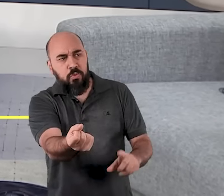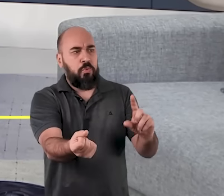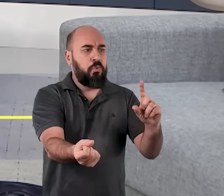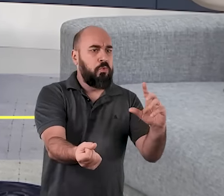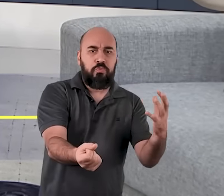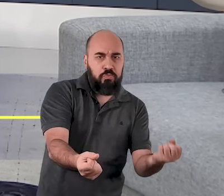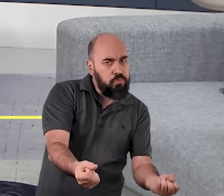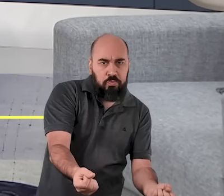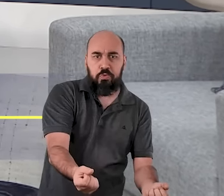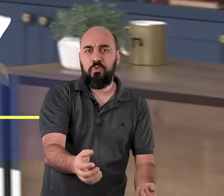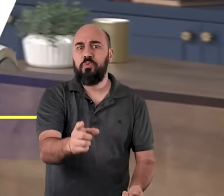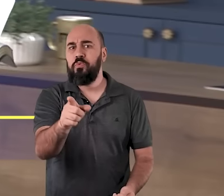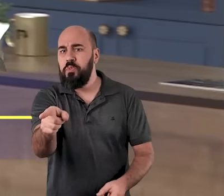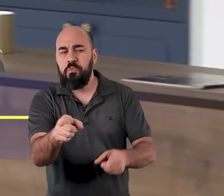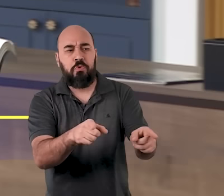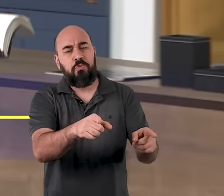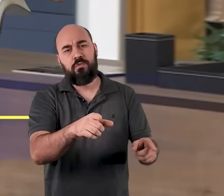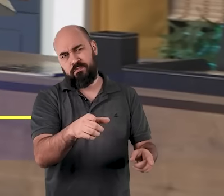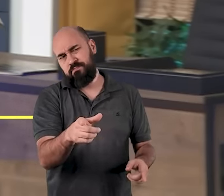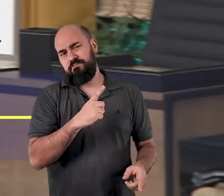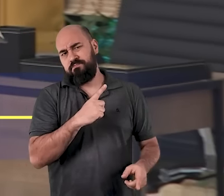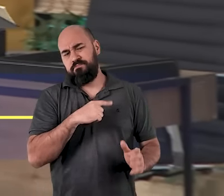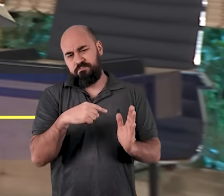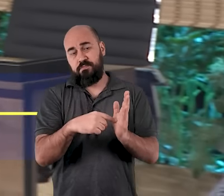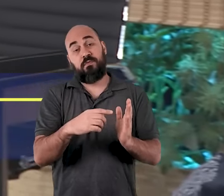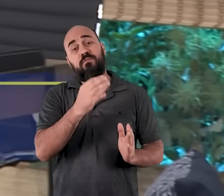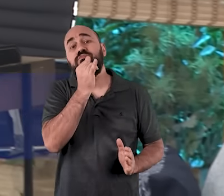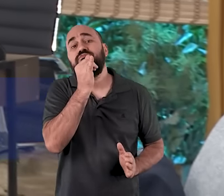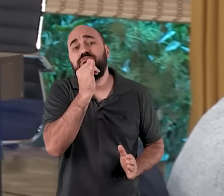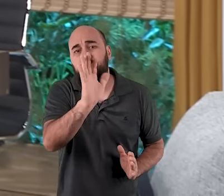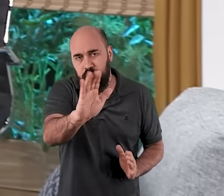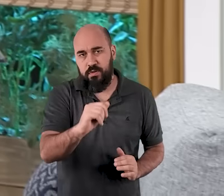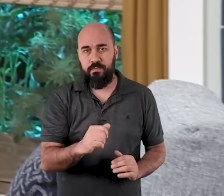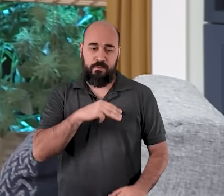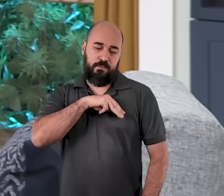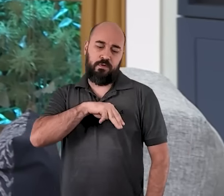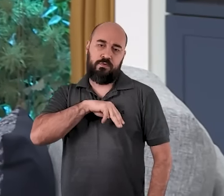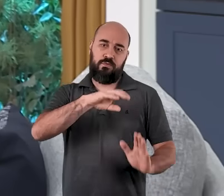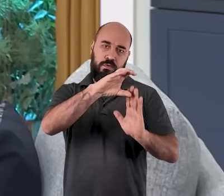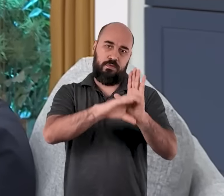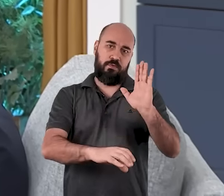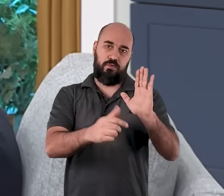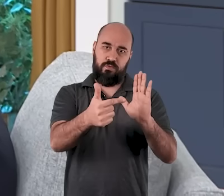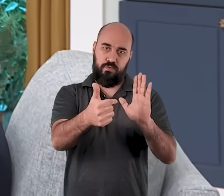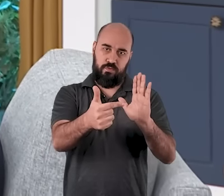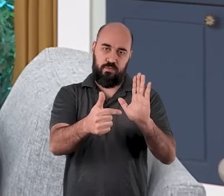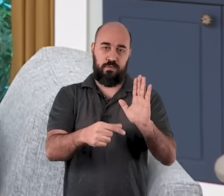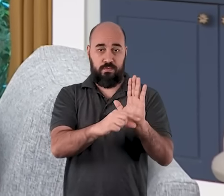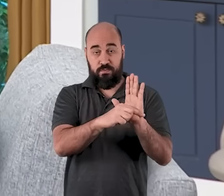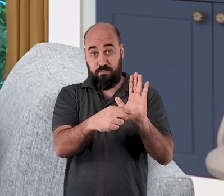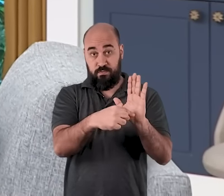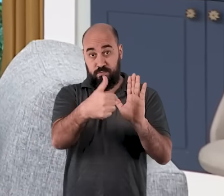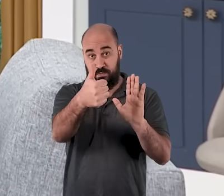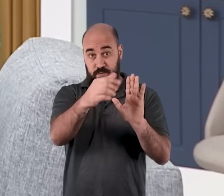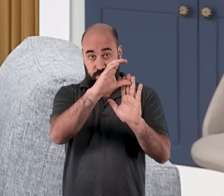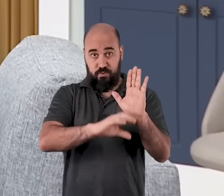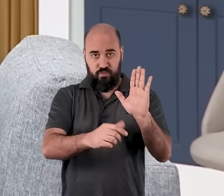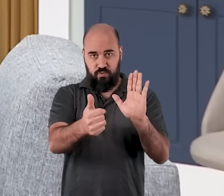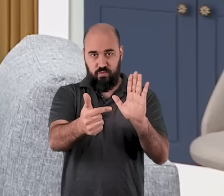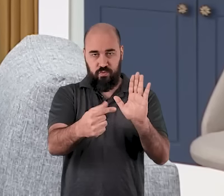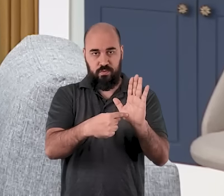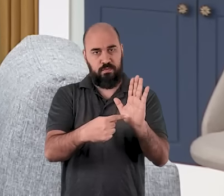Cristo. Por exemplo, Mateus capítulo 12. Se você tem a sua Bíblia aí e quiser acompanhar o texto, Mateus capítulo